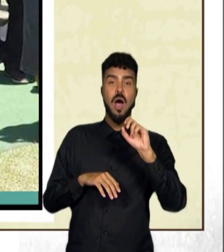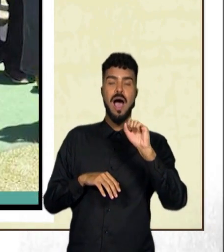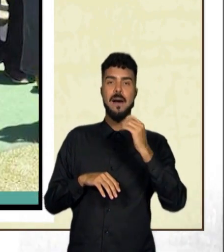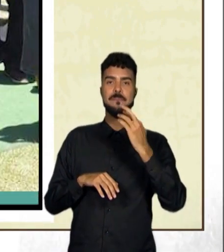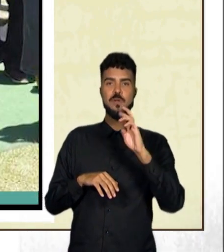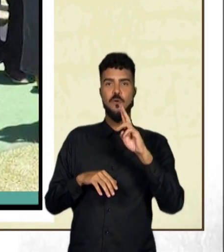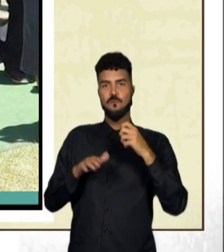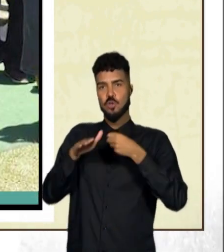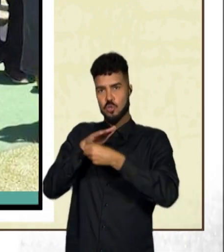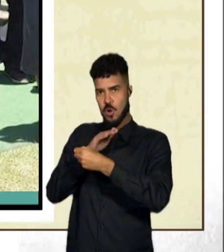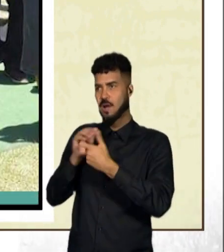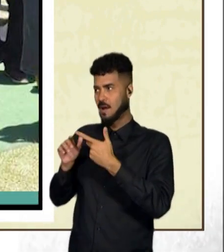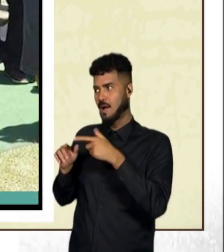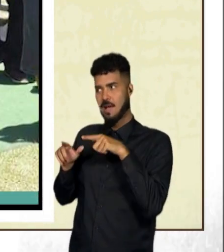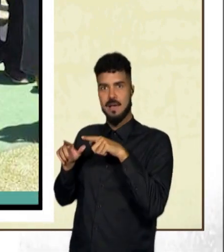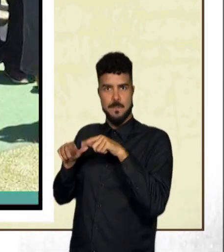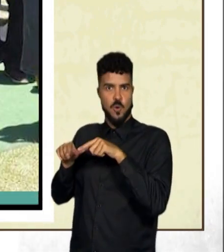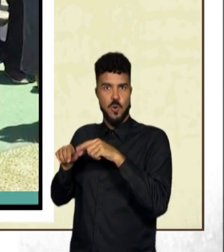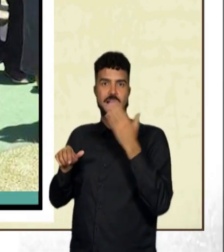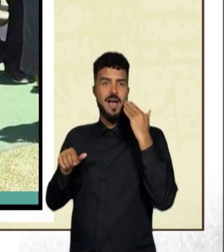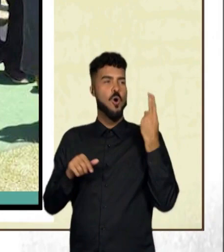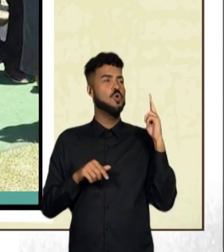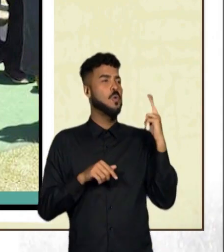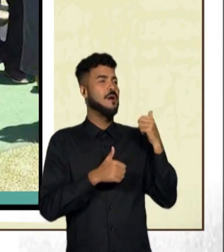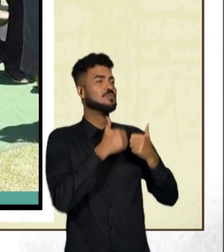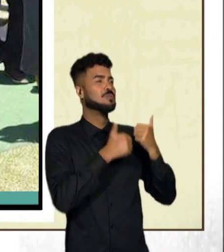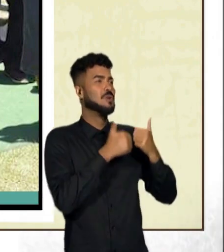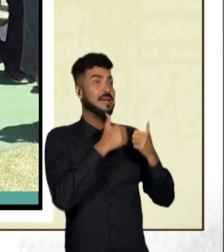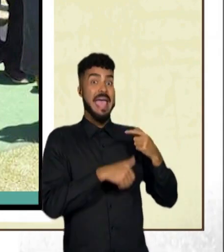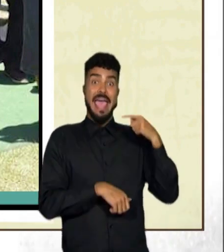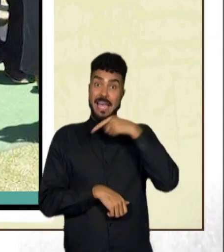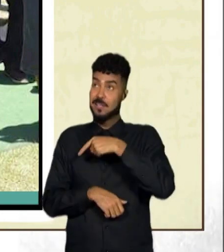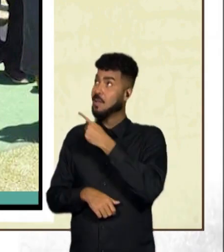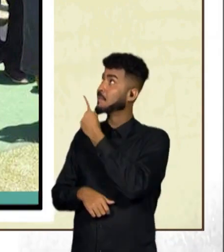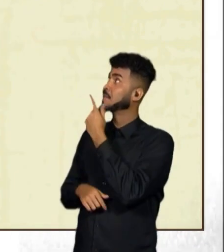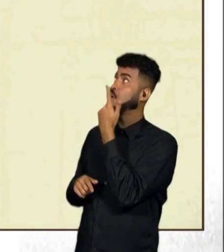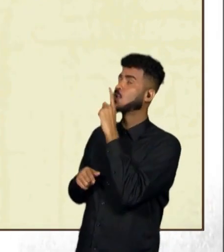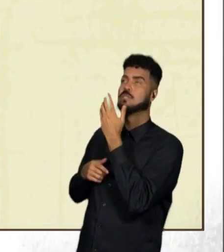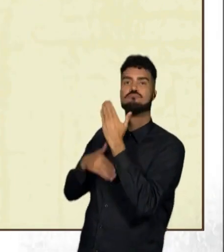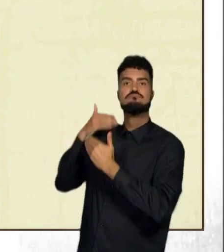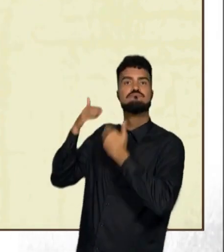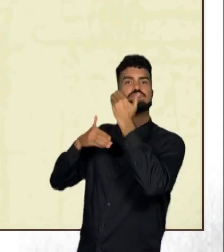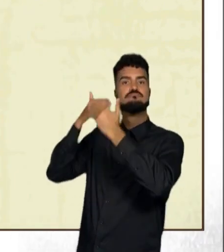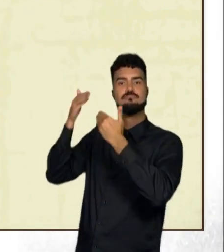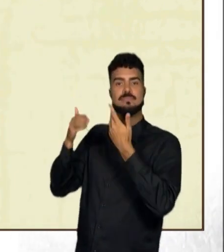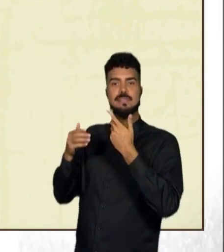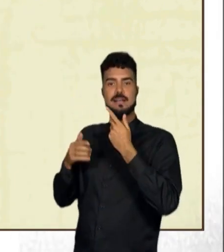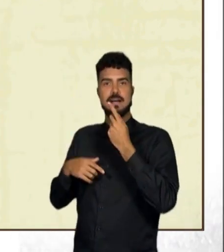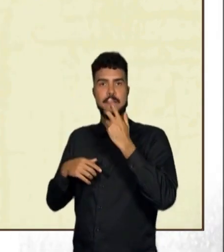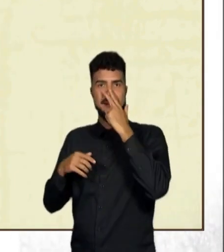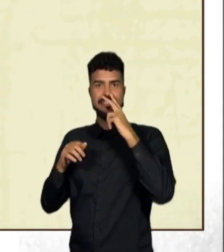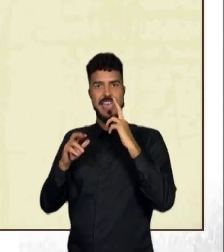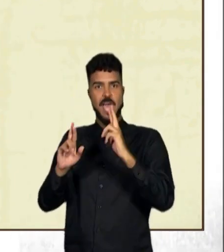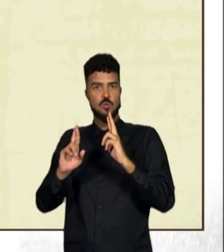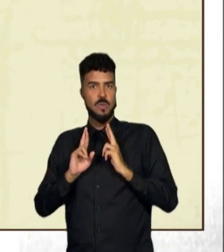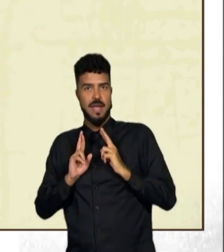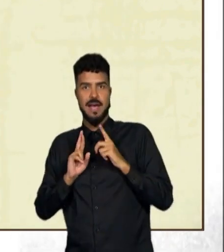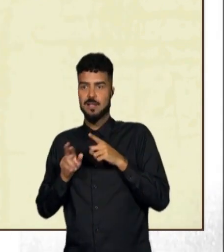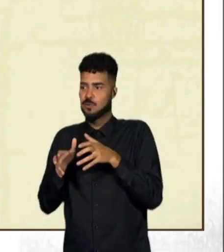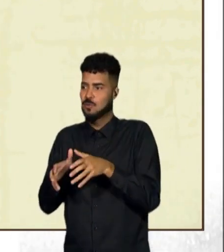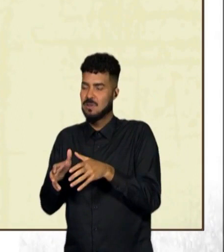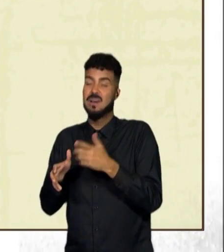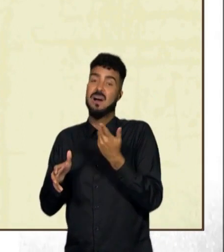ídolo do Botafogo, um ídolo do futebol uruguaio, foi jogar em Bangu, mas ele não conseguiu por si só desenvolver. O clube não conseguiu ter resultado dentro de campo, o que